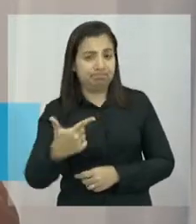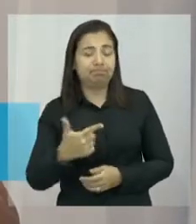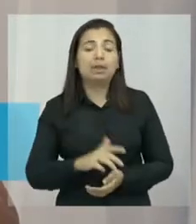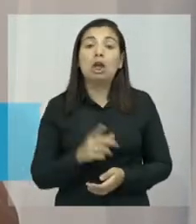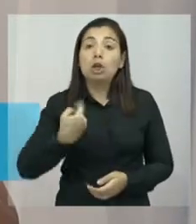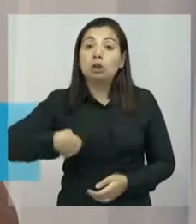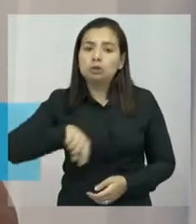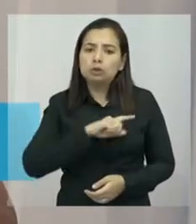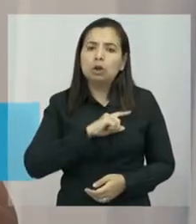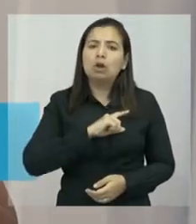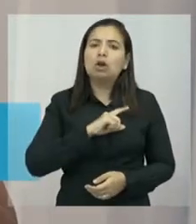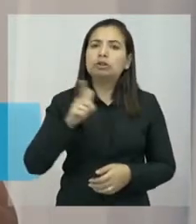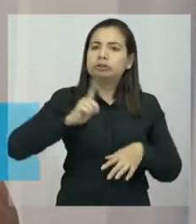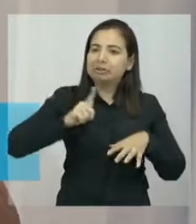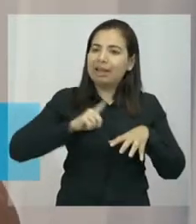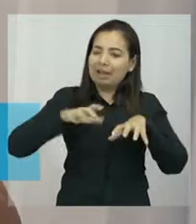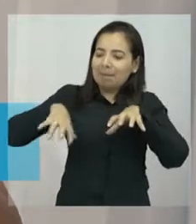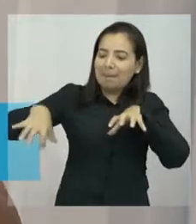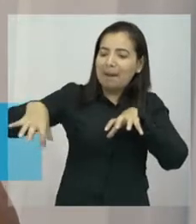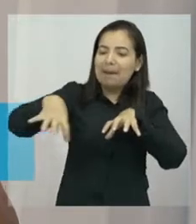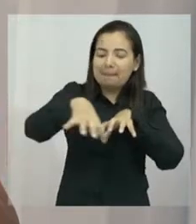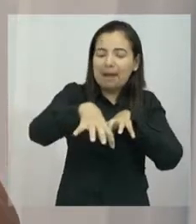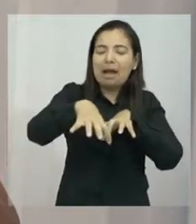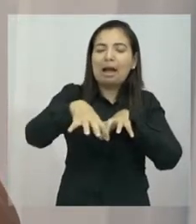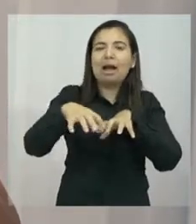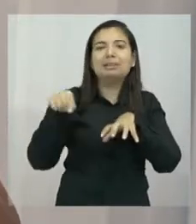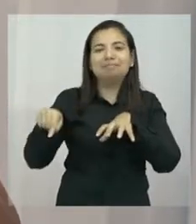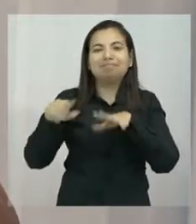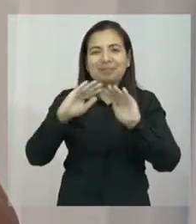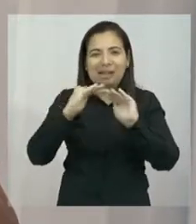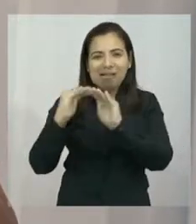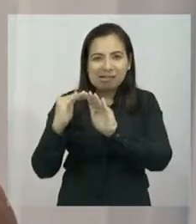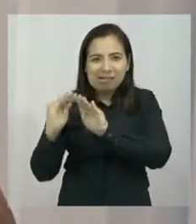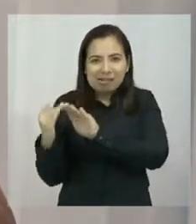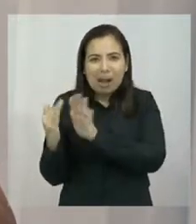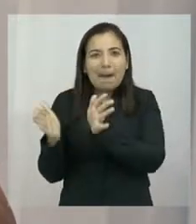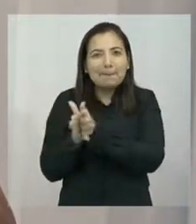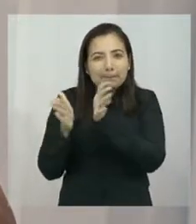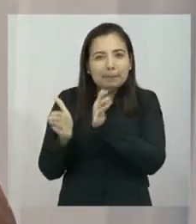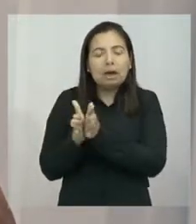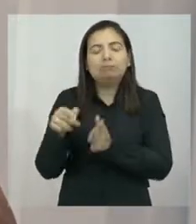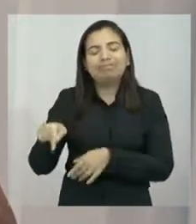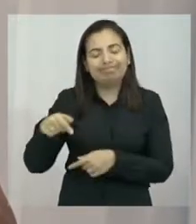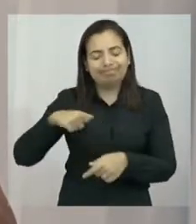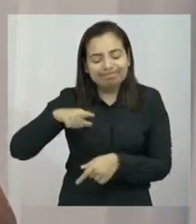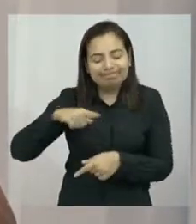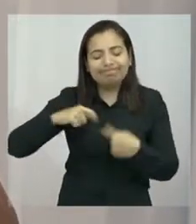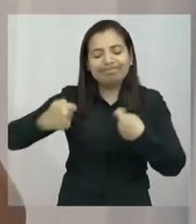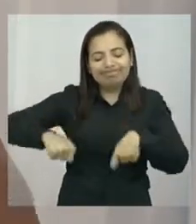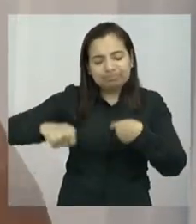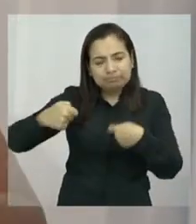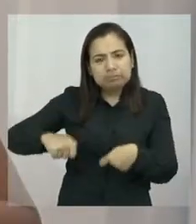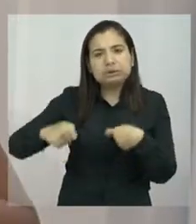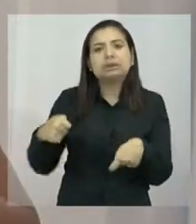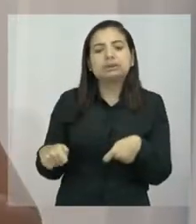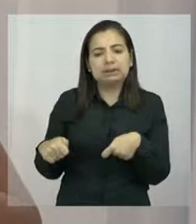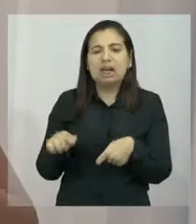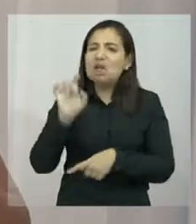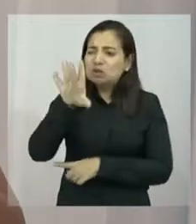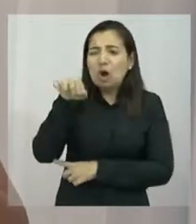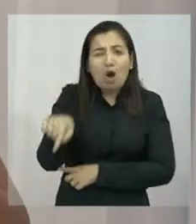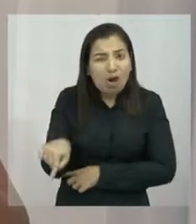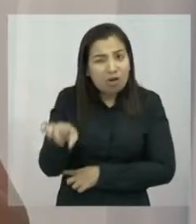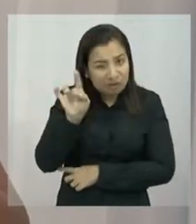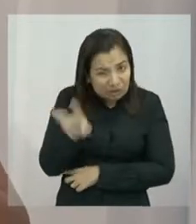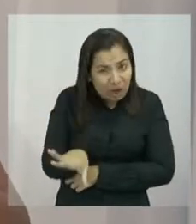região, circunvizinhança, a periferia ali, ela tem a necessidade tremenda. Nós vemos hoje, não só lá.